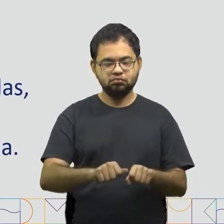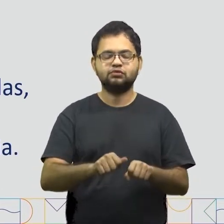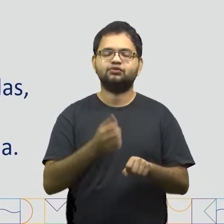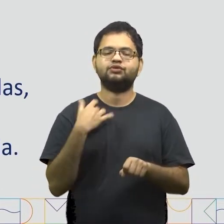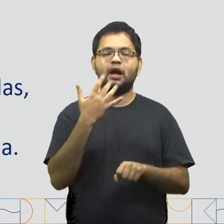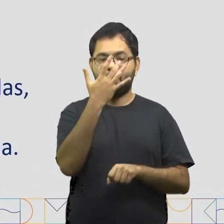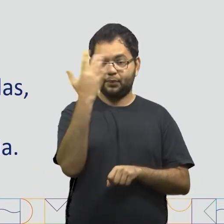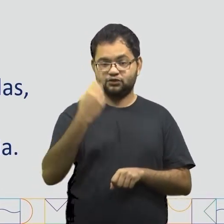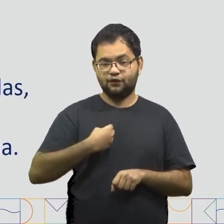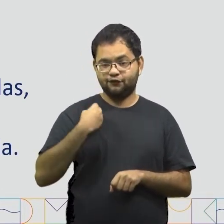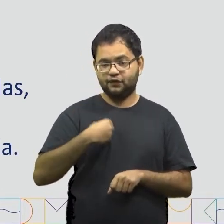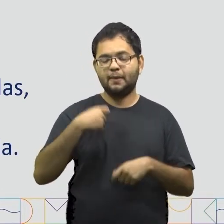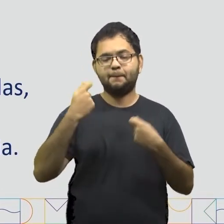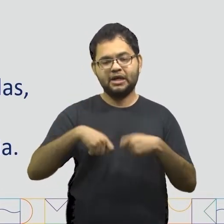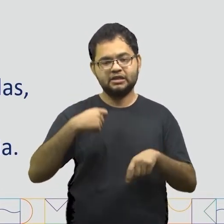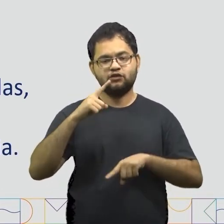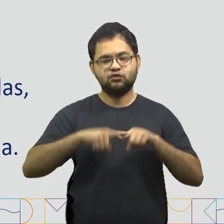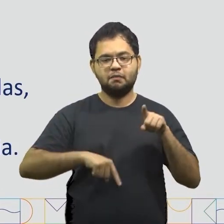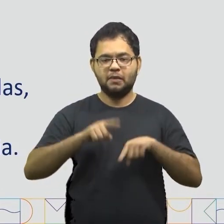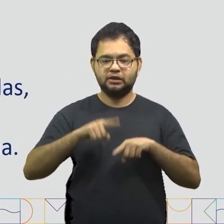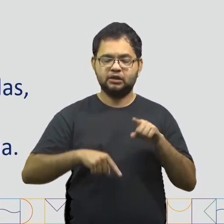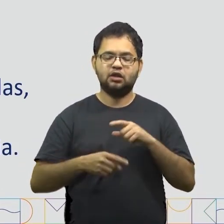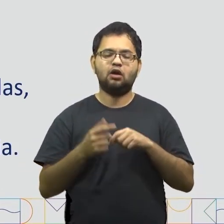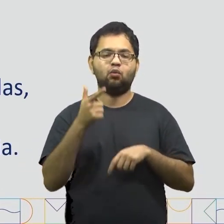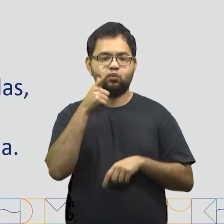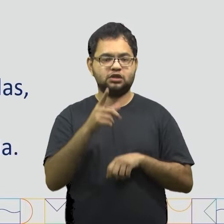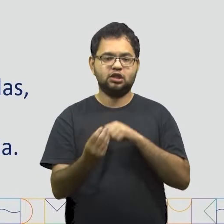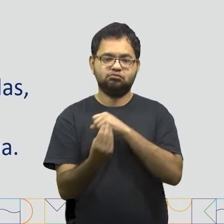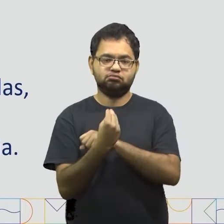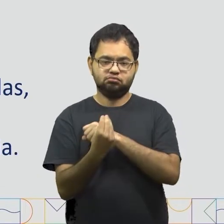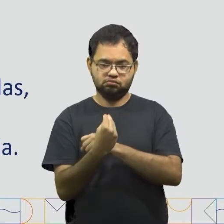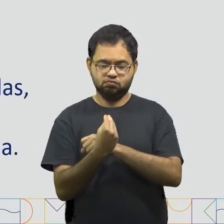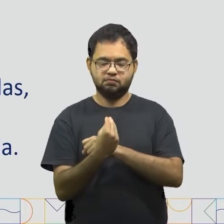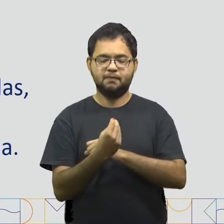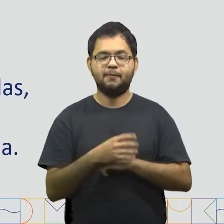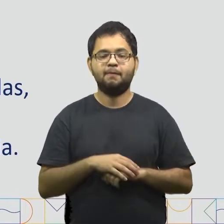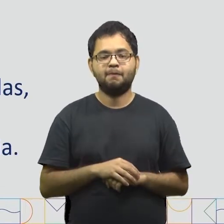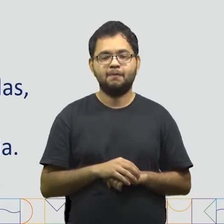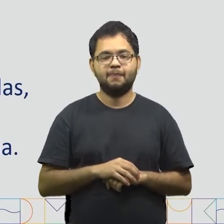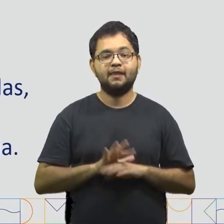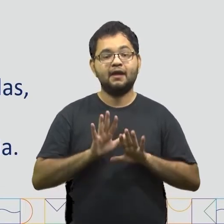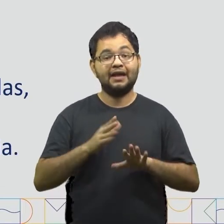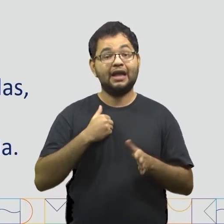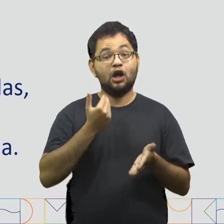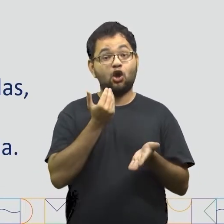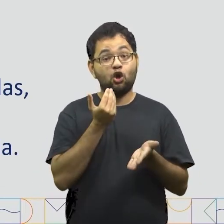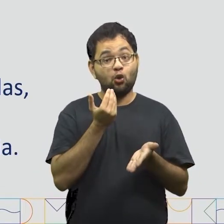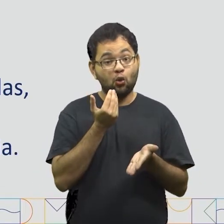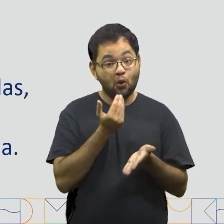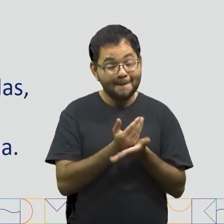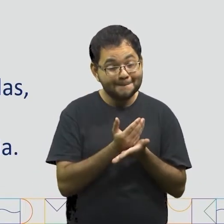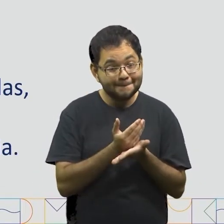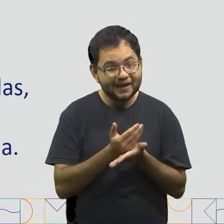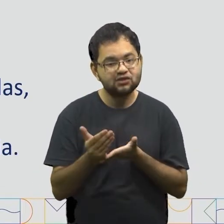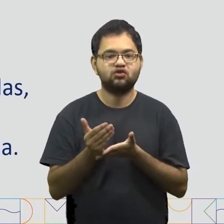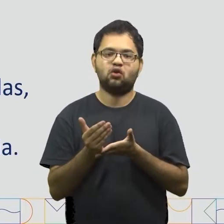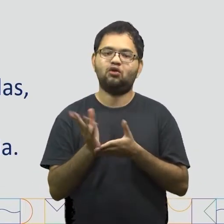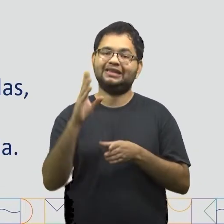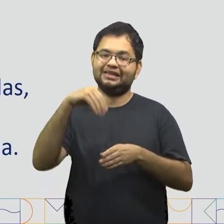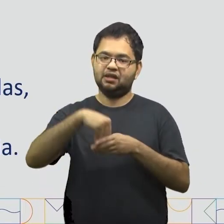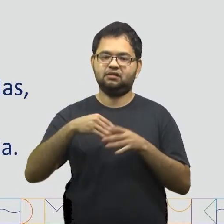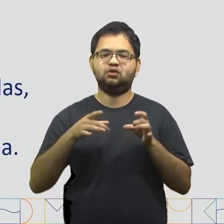ocupadas os habitantes precisaram de mercadorias para se sustentar e isso deu início ao